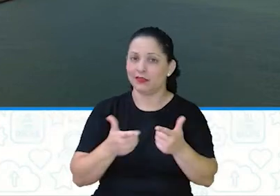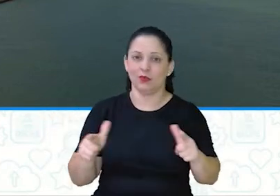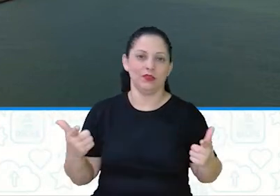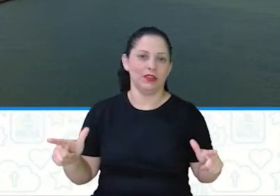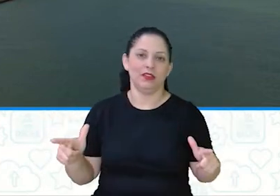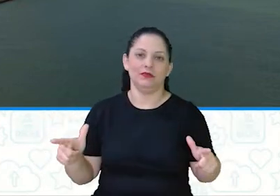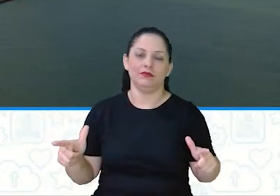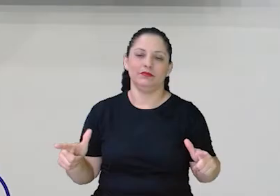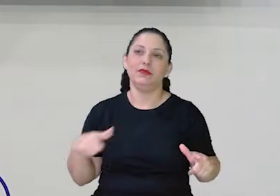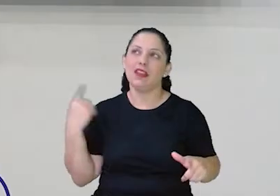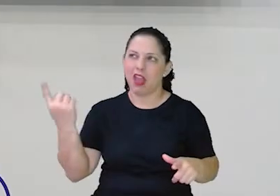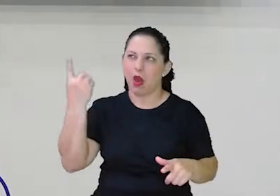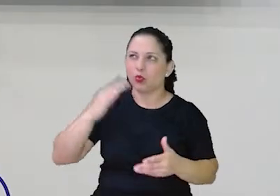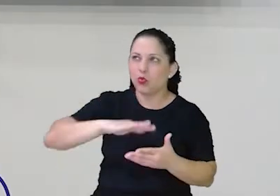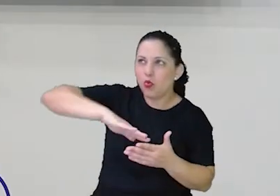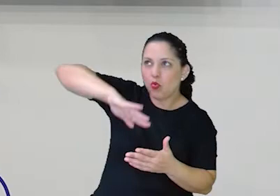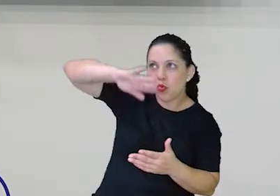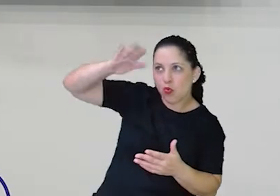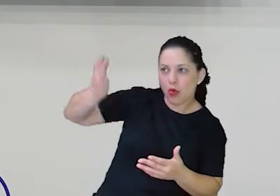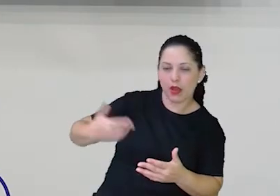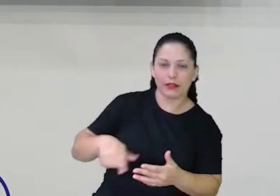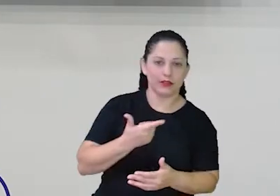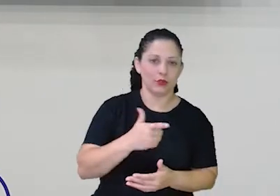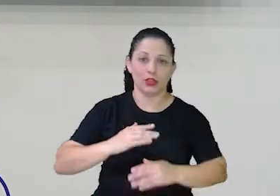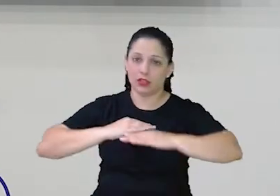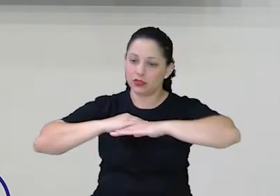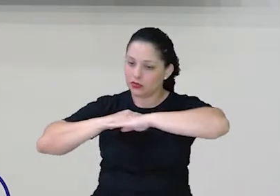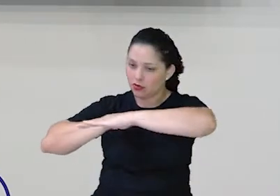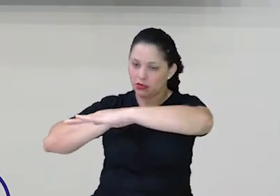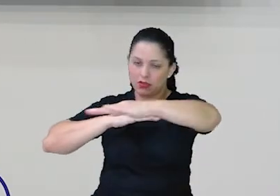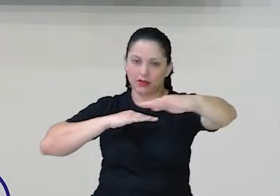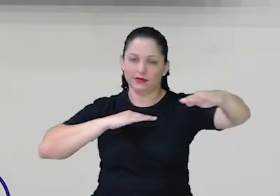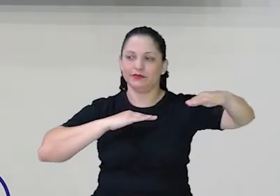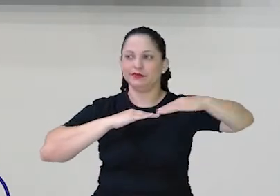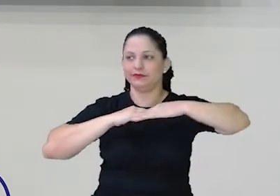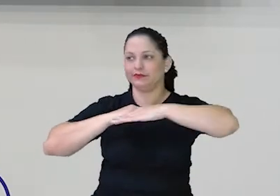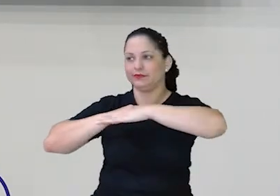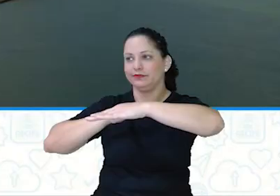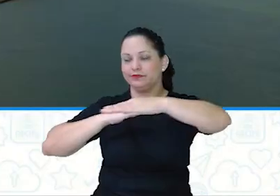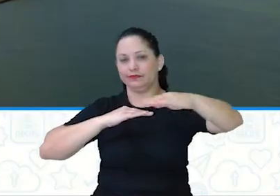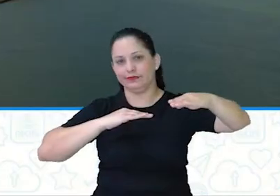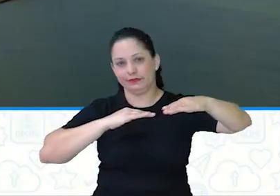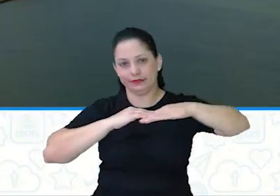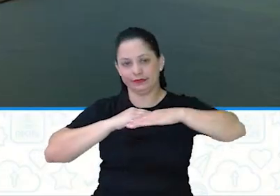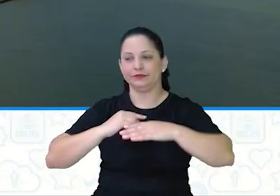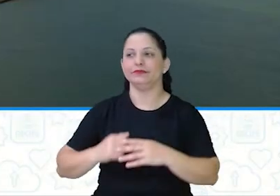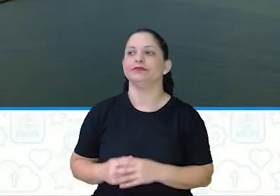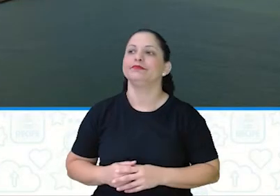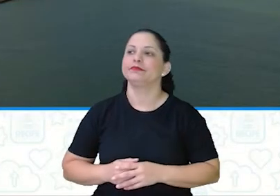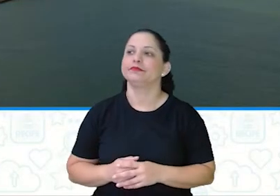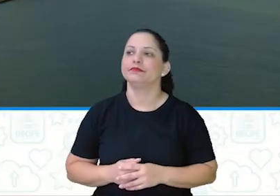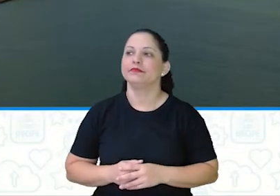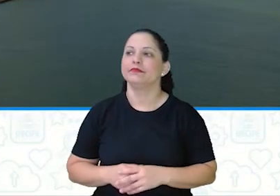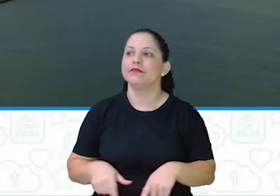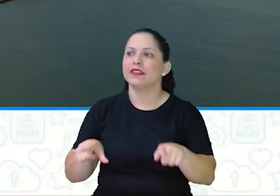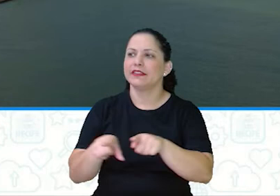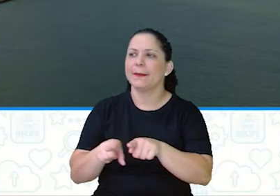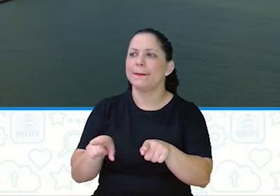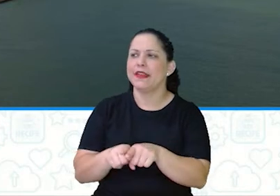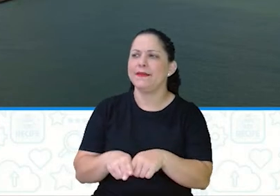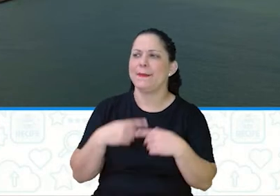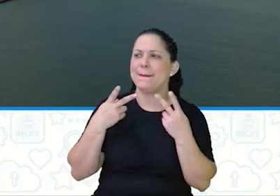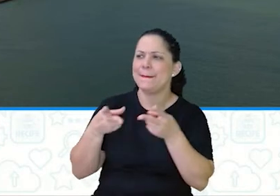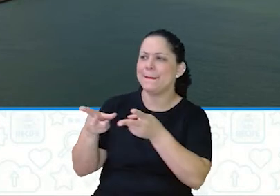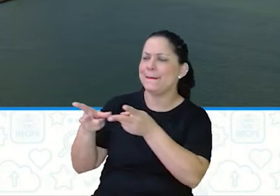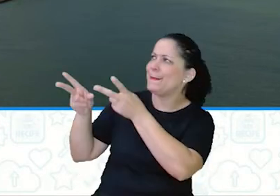aquelas partes mais altas. É tudo, retinho, tá bom? Então, a gente também percebe que tem outros